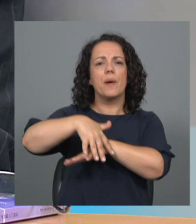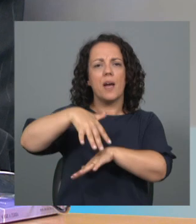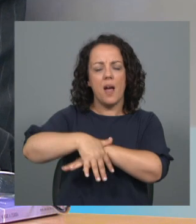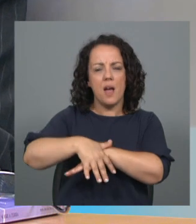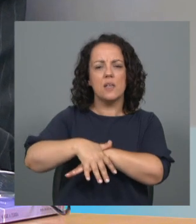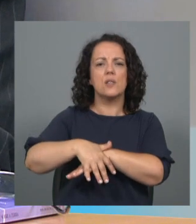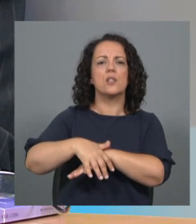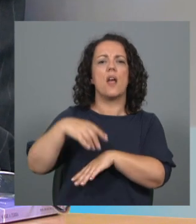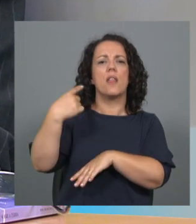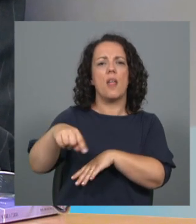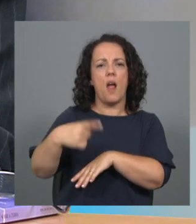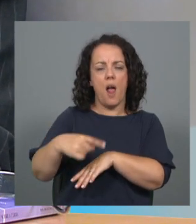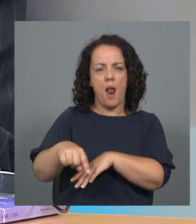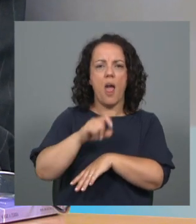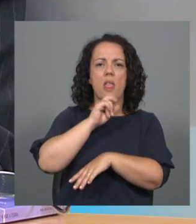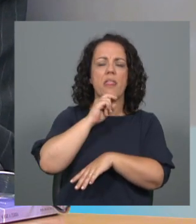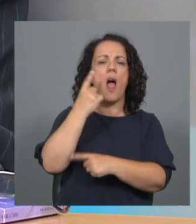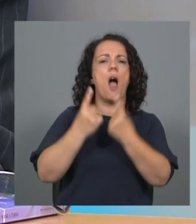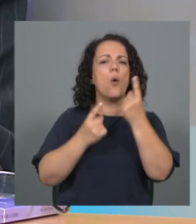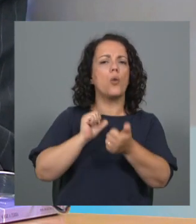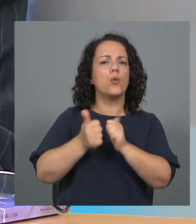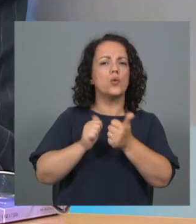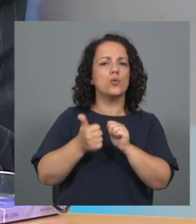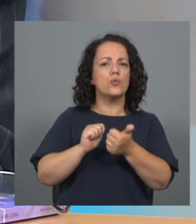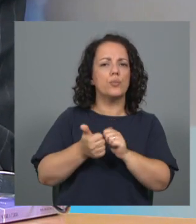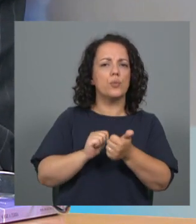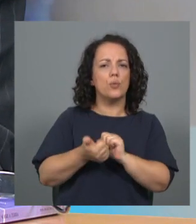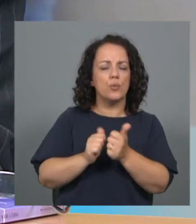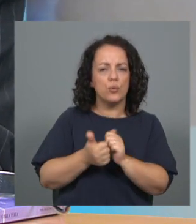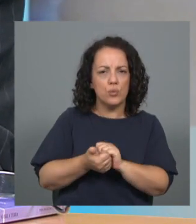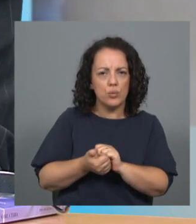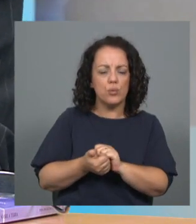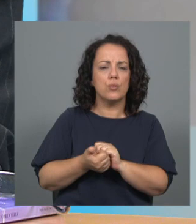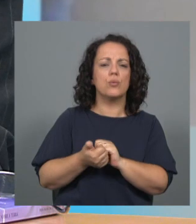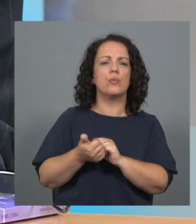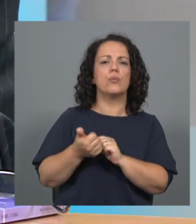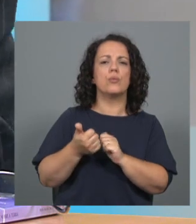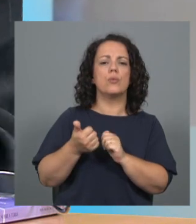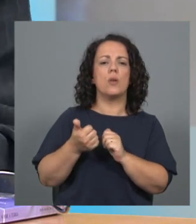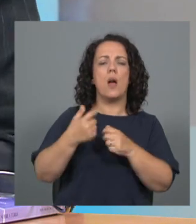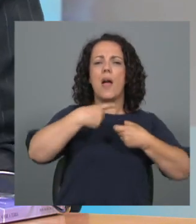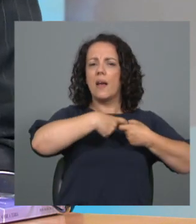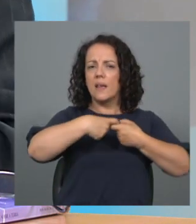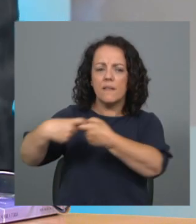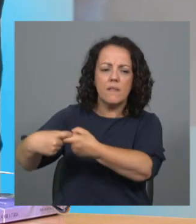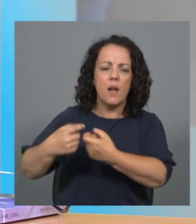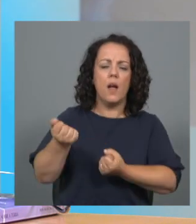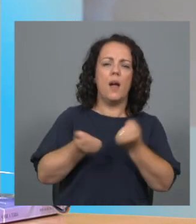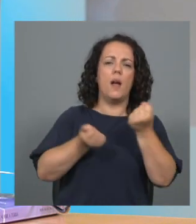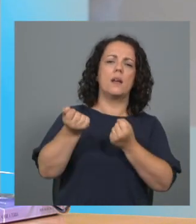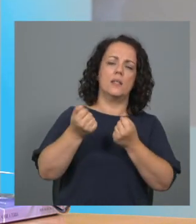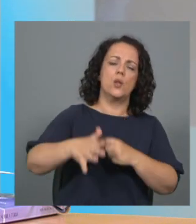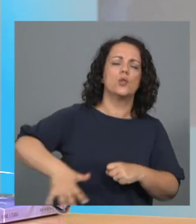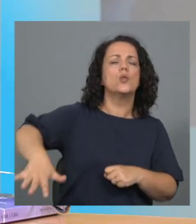de prática de alguns desportos, de estar também em caravanas, etc. São zonas de